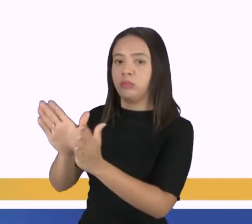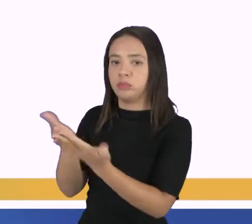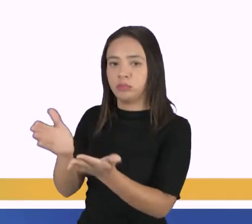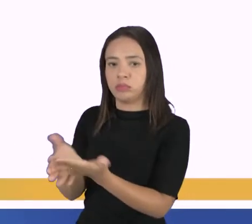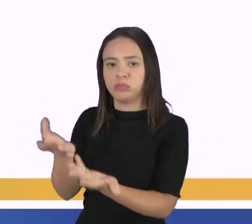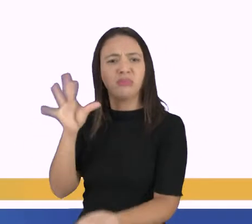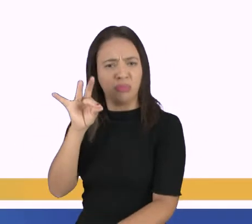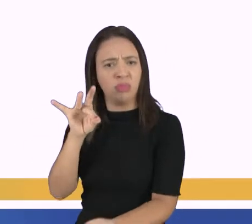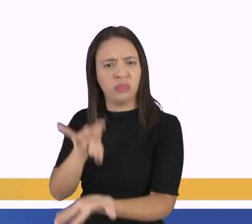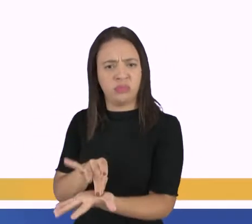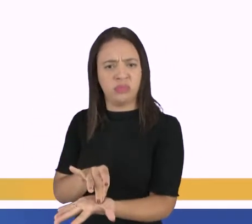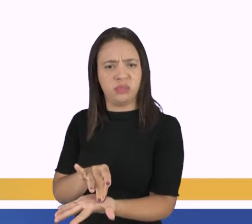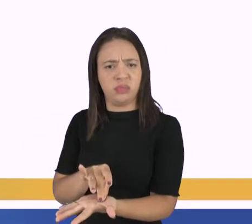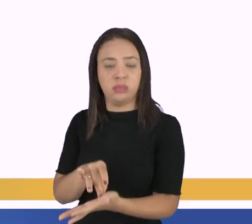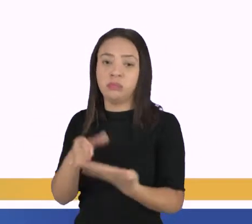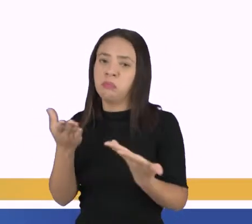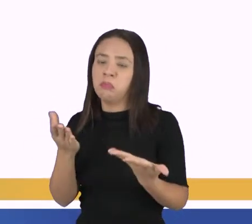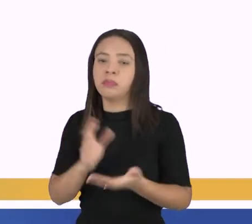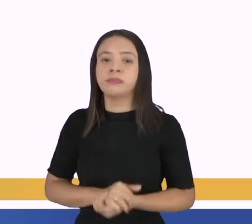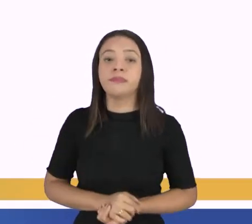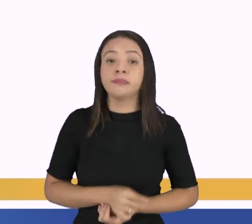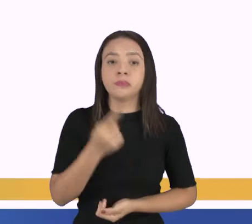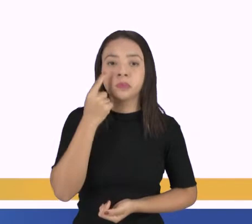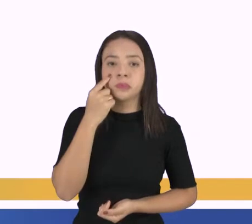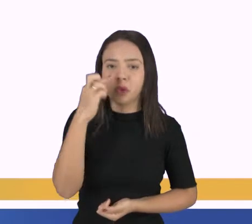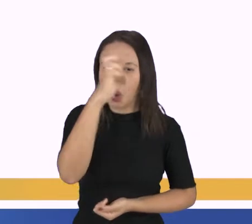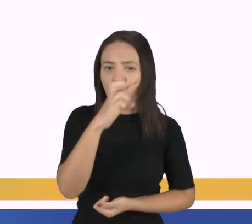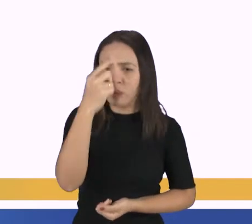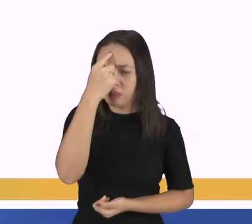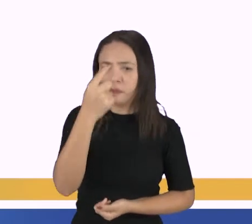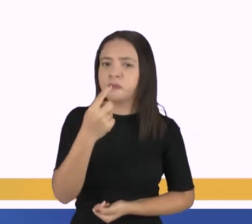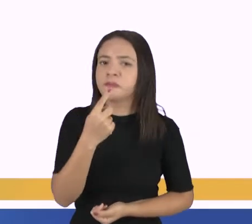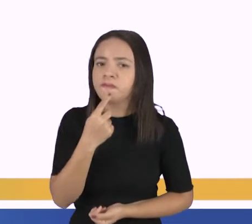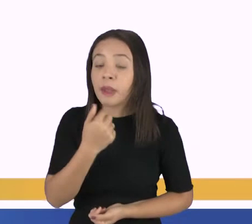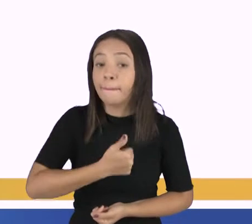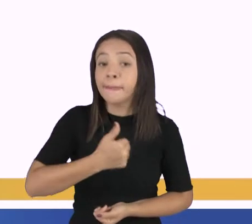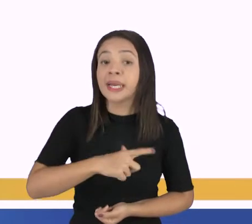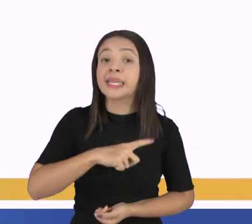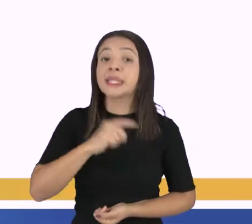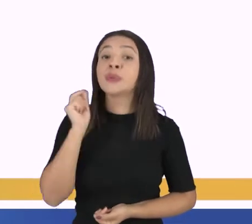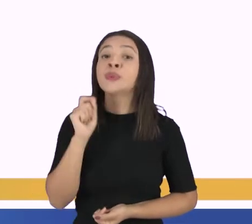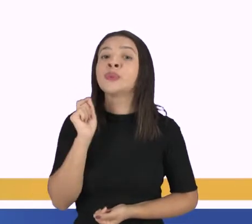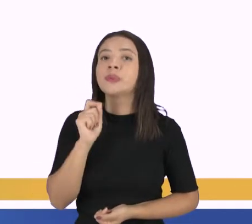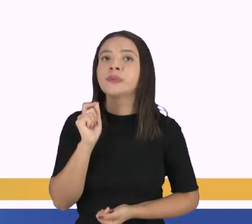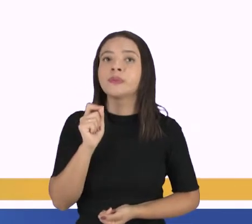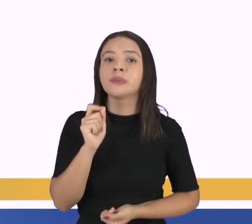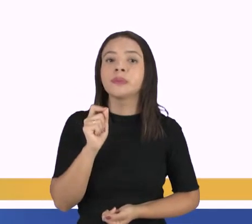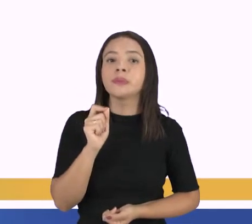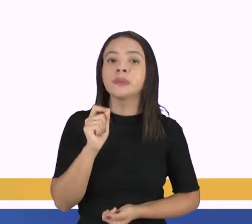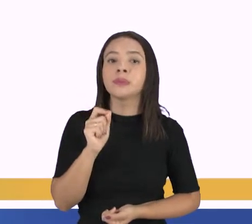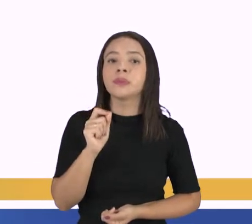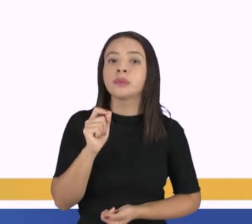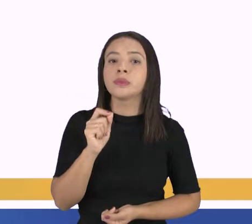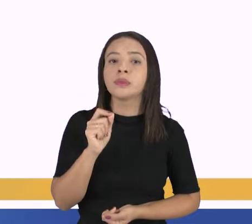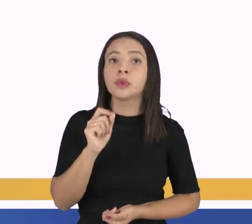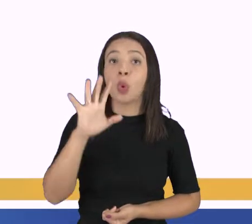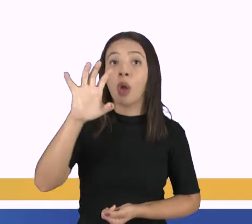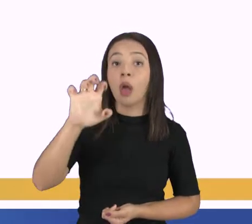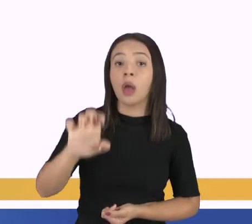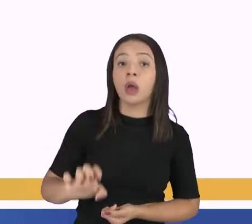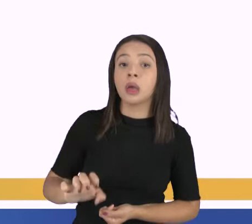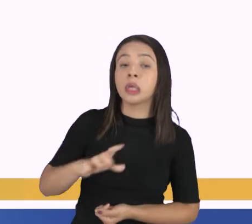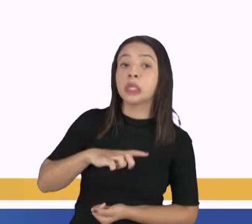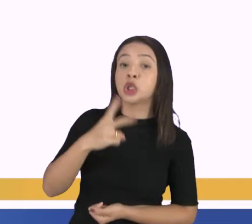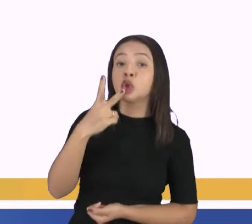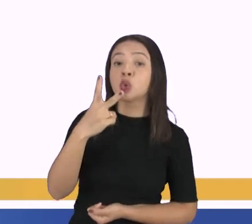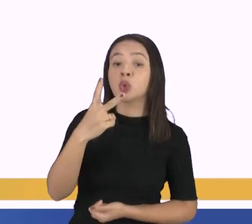Então, observe essas duas imagens, né? São charges, né? Na primeira aqui, do lado esquerdo, observamos lá duas mãos jogando